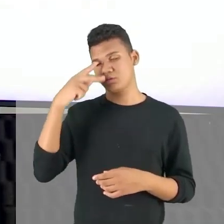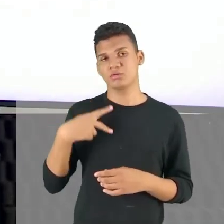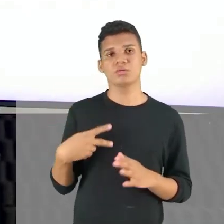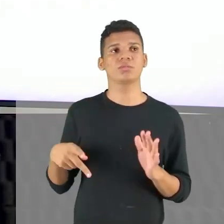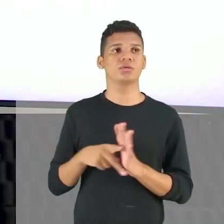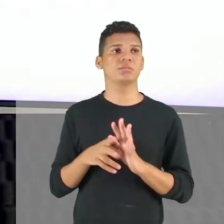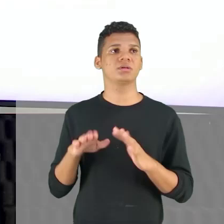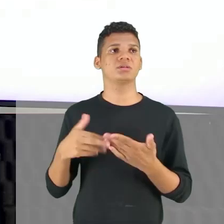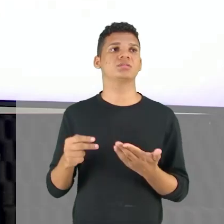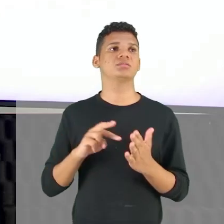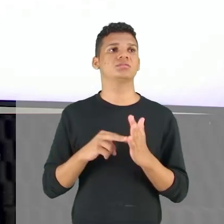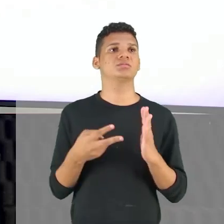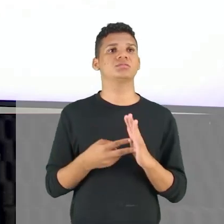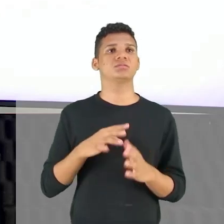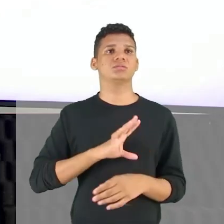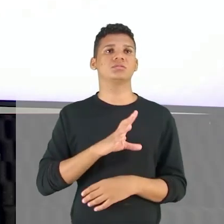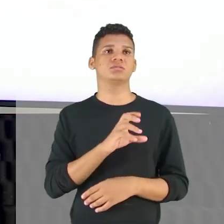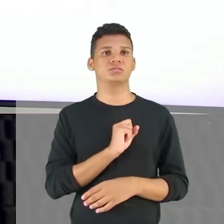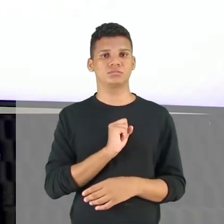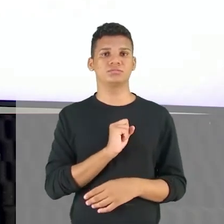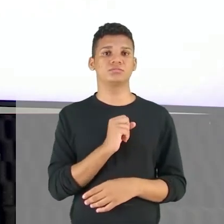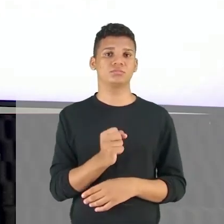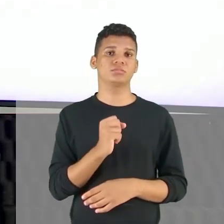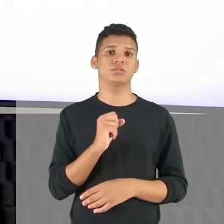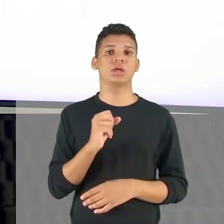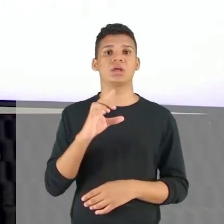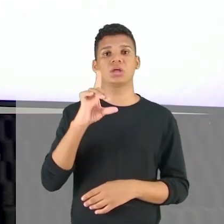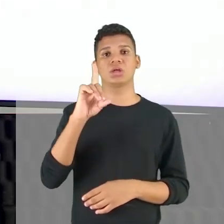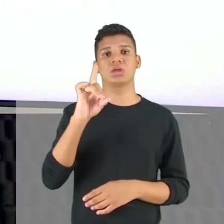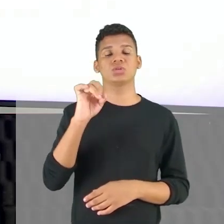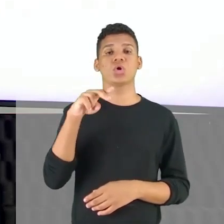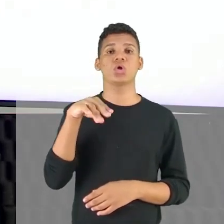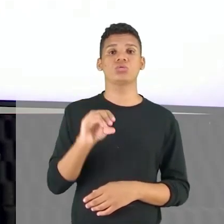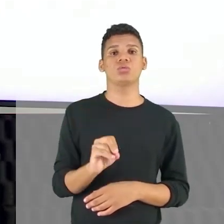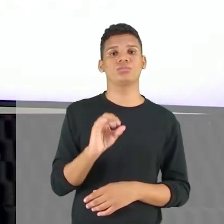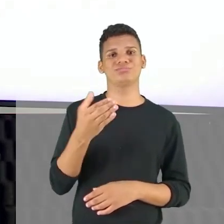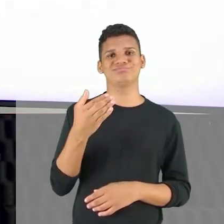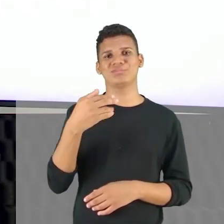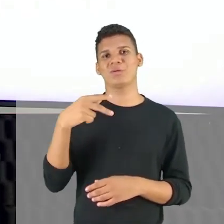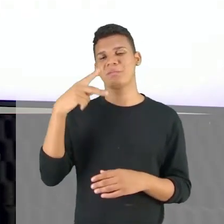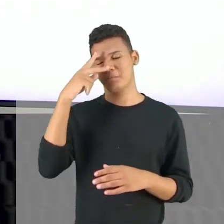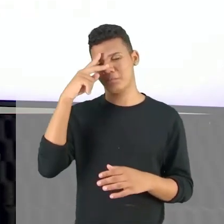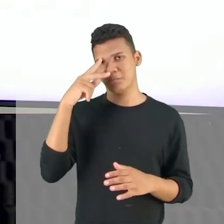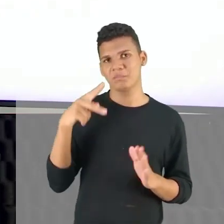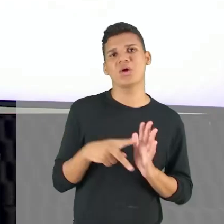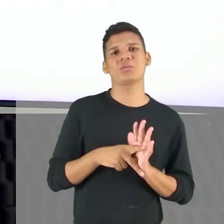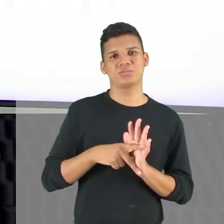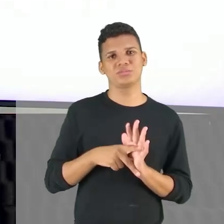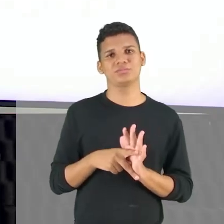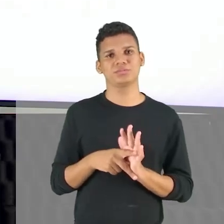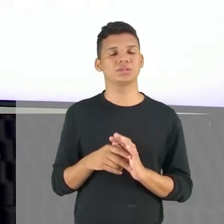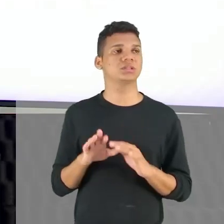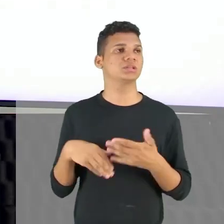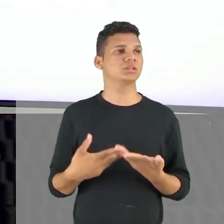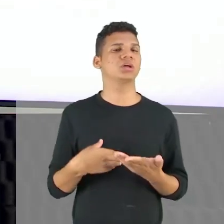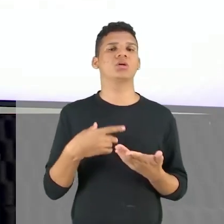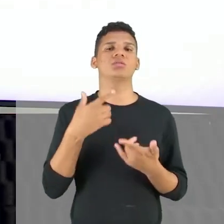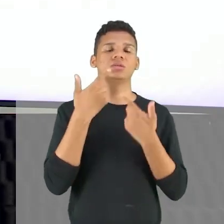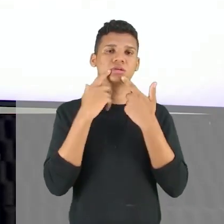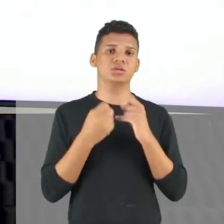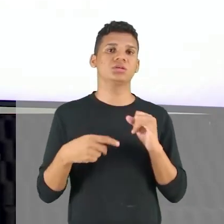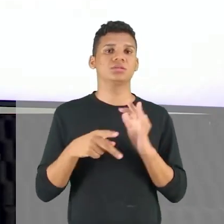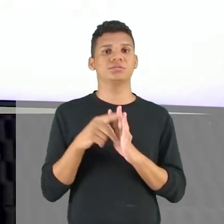o sinônimo de amo na língua espanhola é a palavra dueño. Outra explicação. Existe a expressão na língua espanhola que